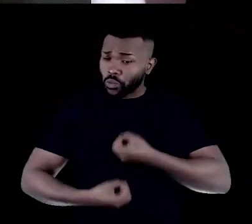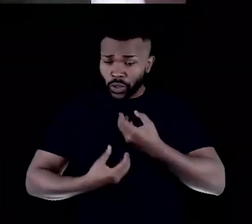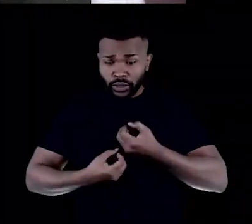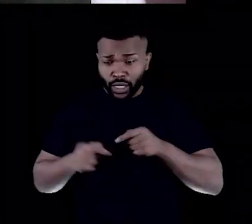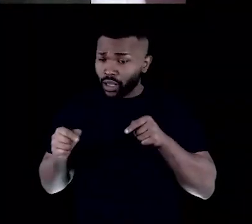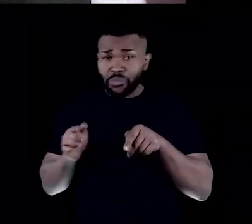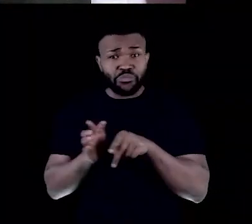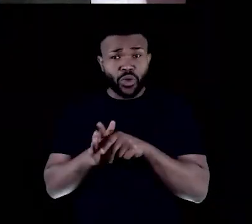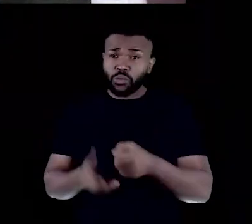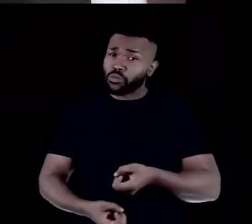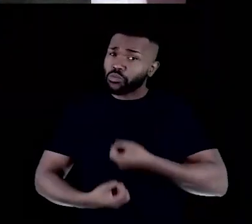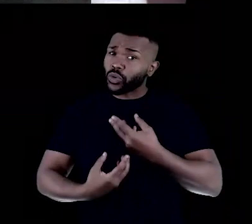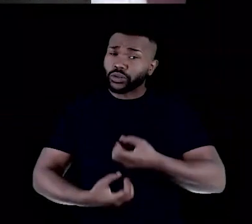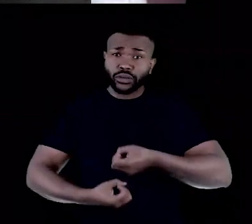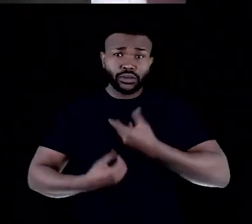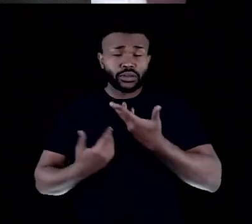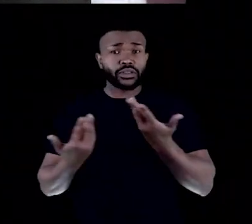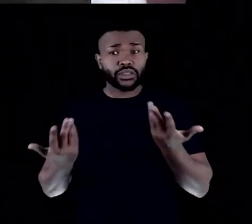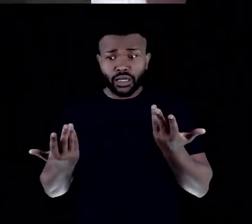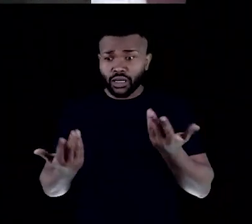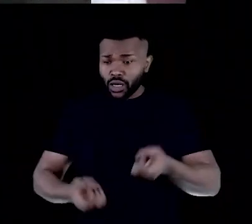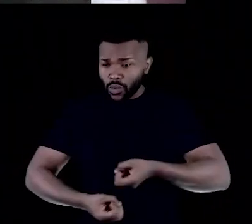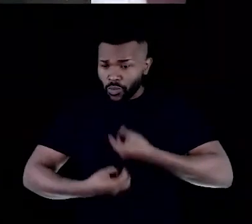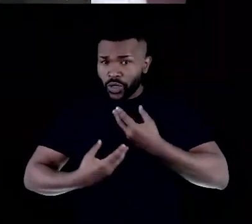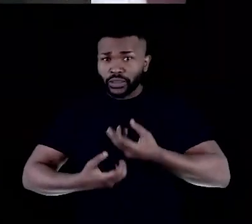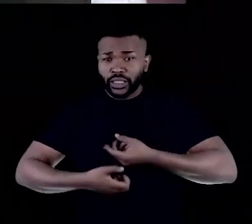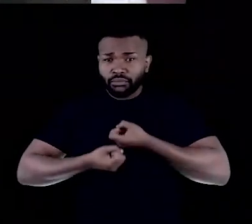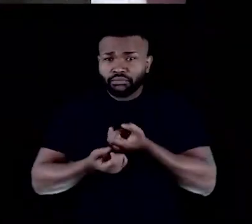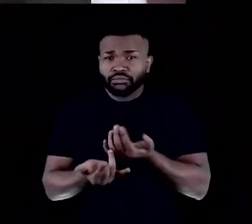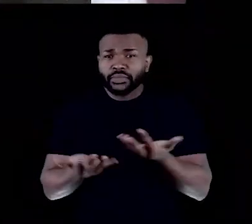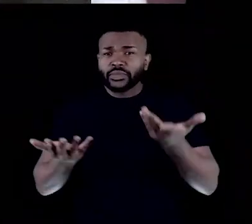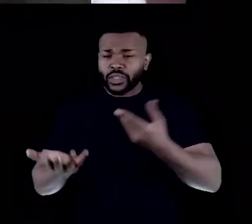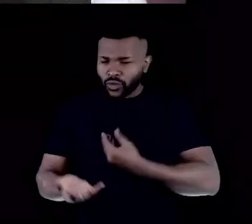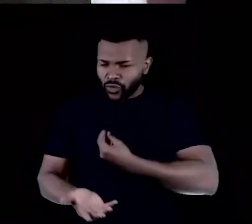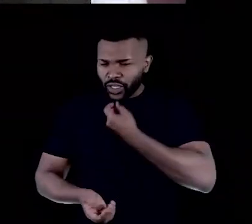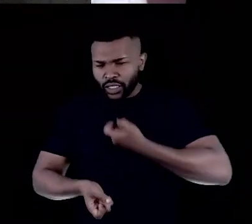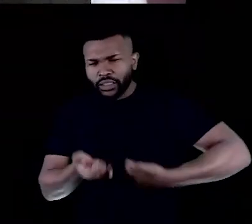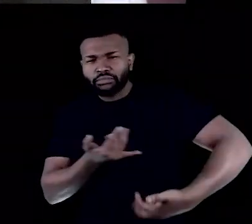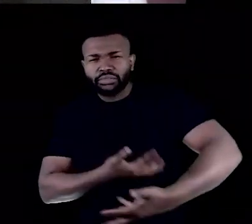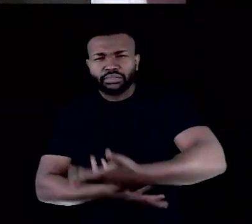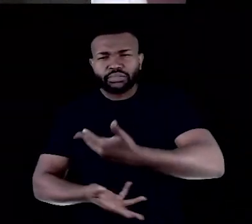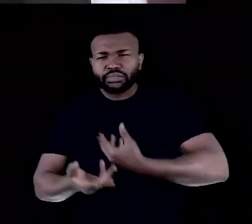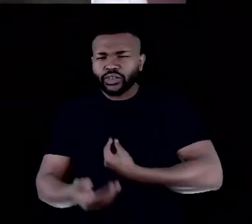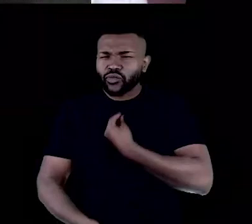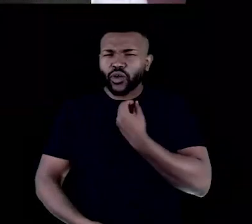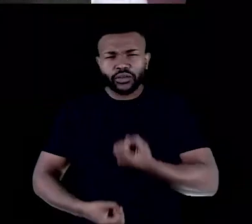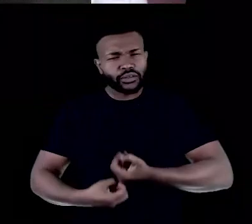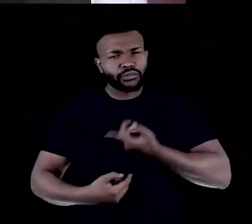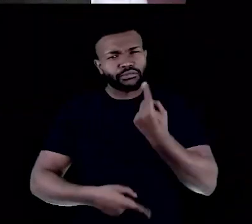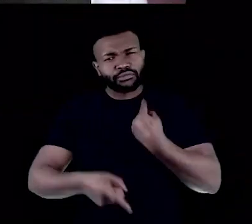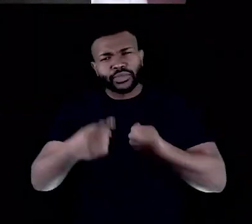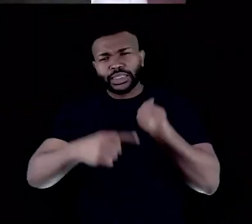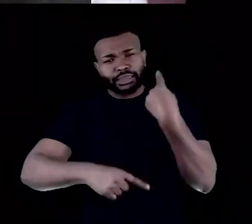ser poesia e gerar o estado de poesia, e esse estado nutre a vida, e a vida se nutre a si mesma, e volta a